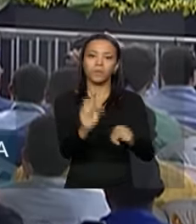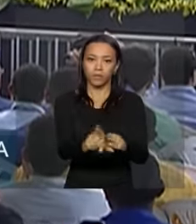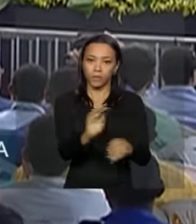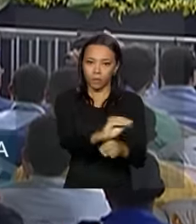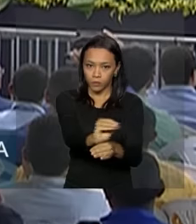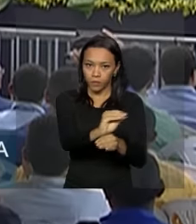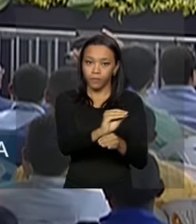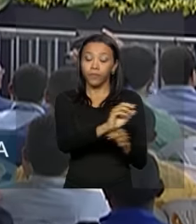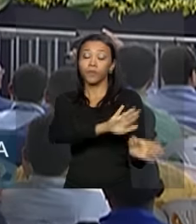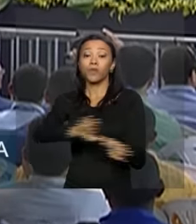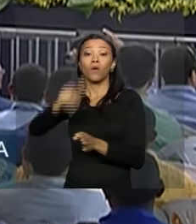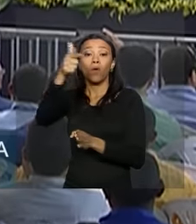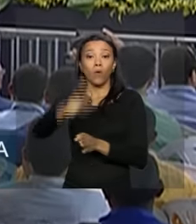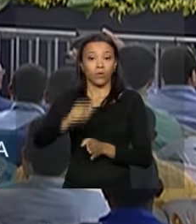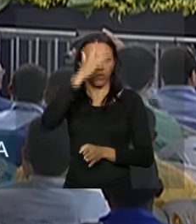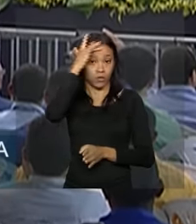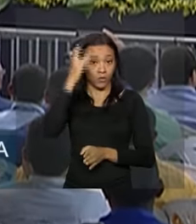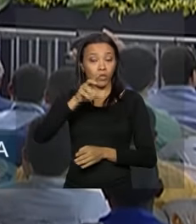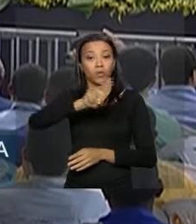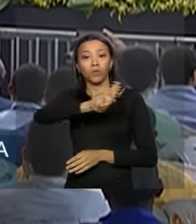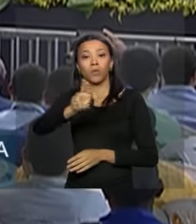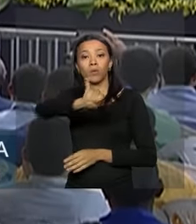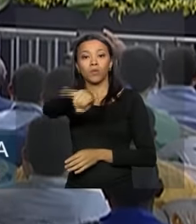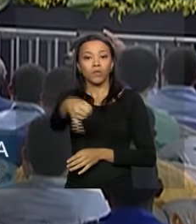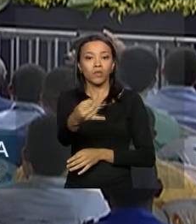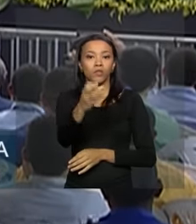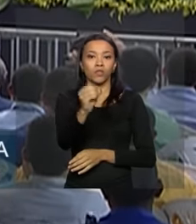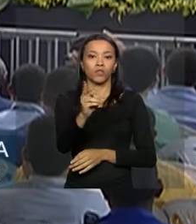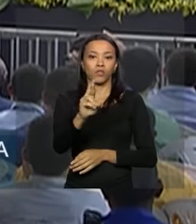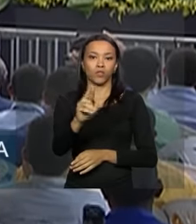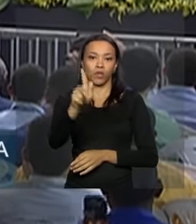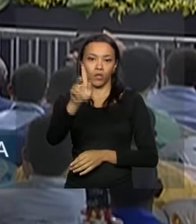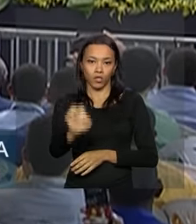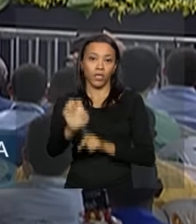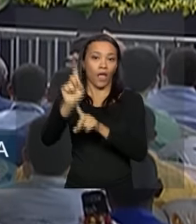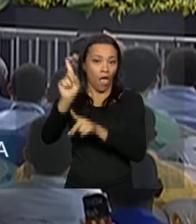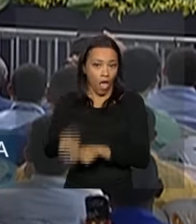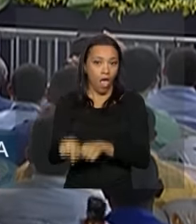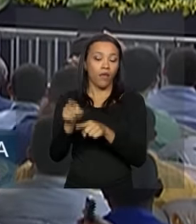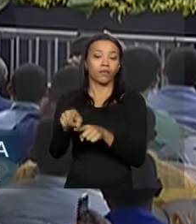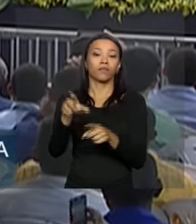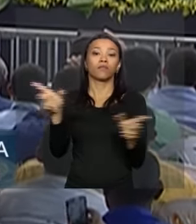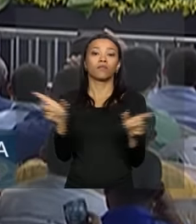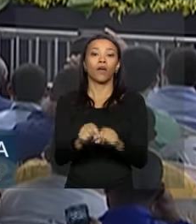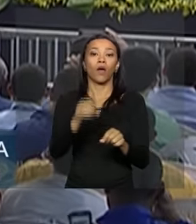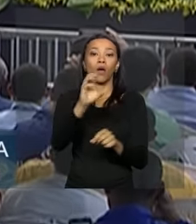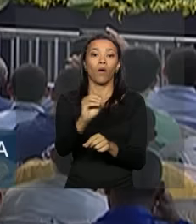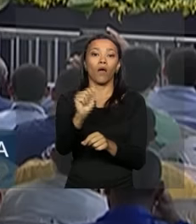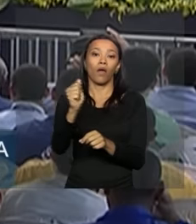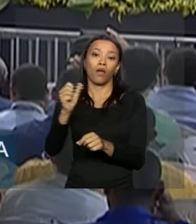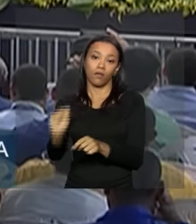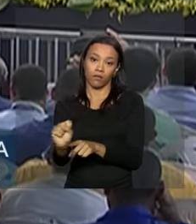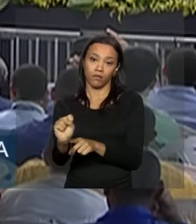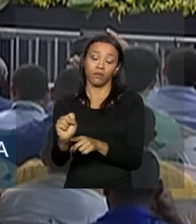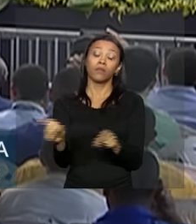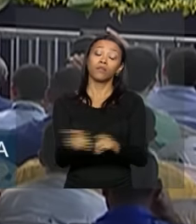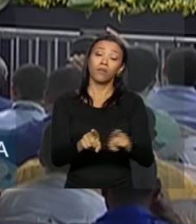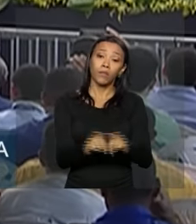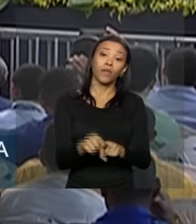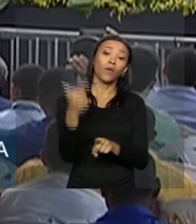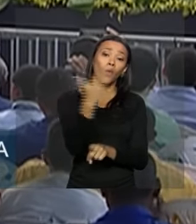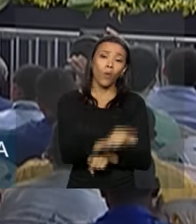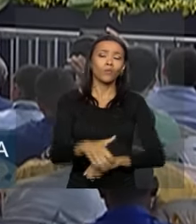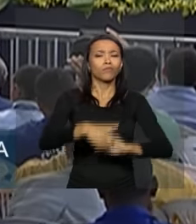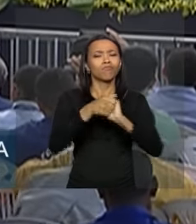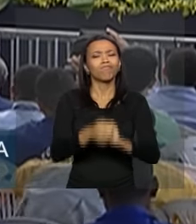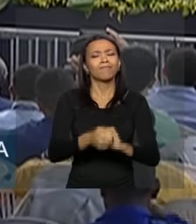Cumprimentar o Jorge Fortes, diretor de Relações Institucionais da OAS. Queria dirigir um cumprimento